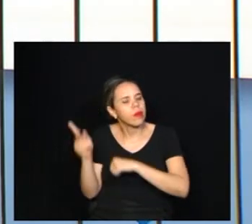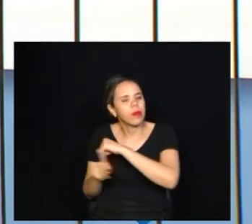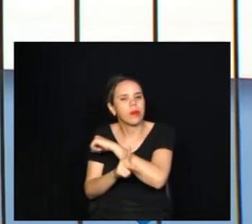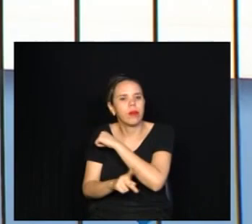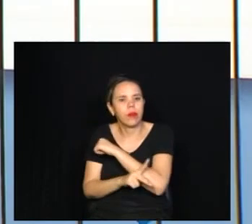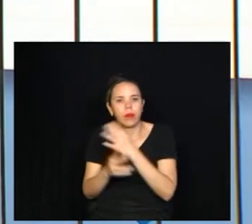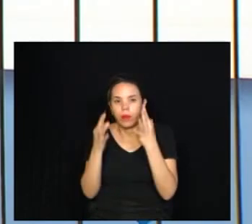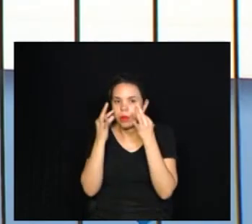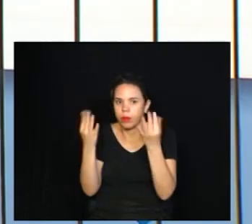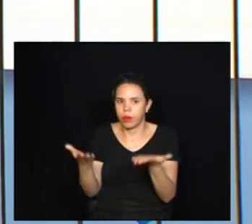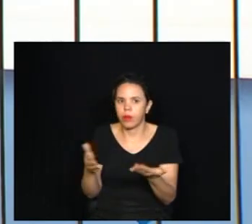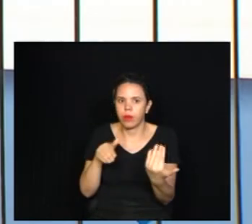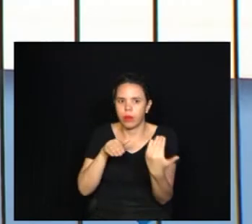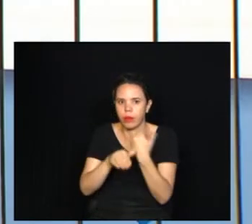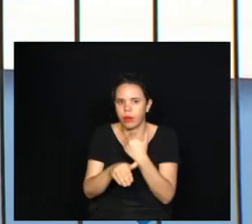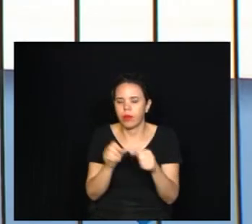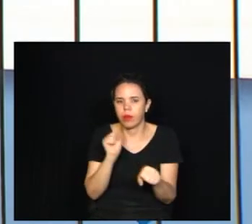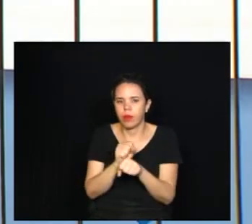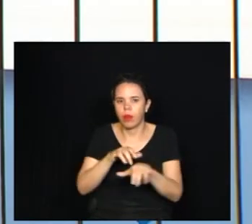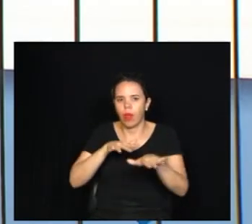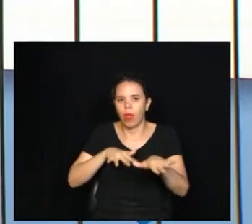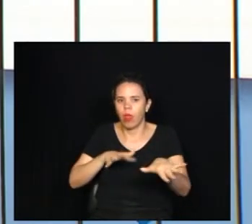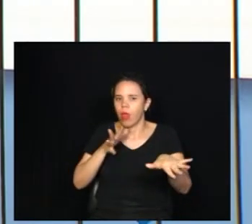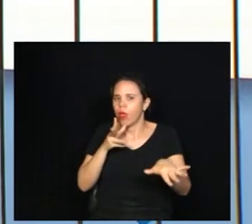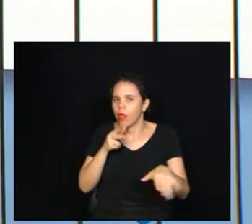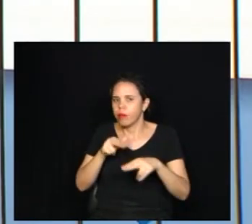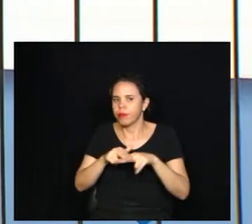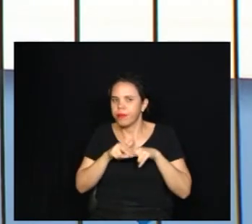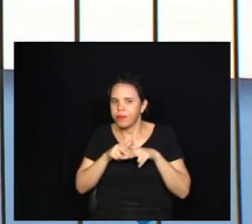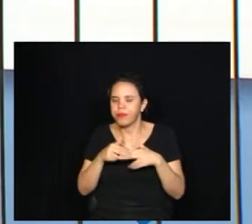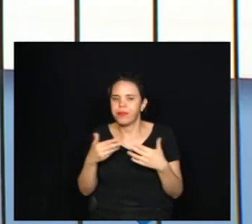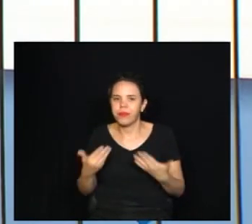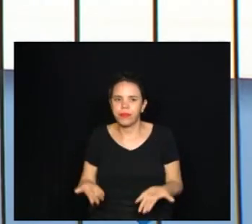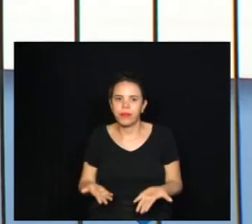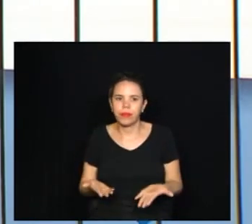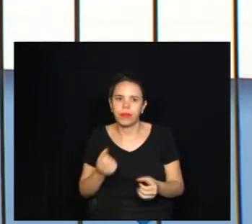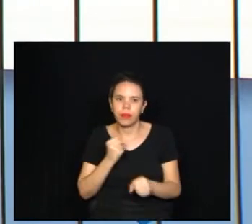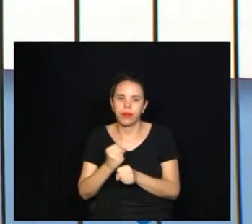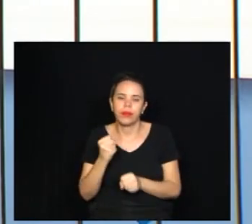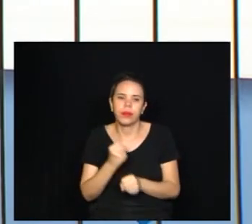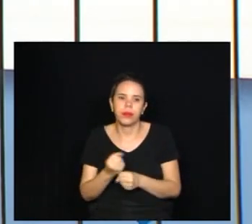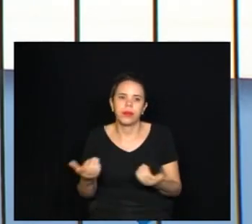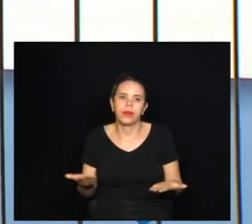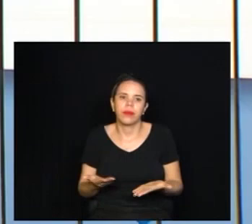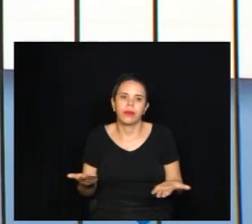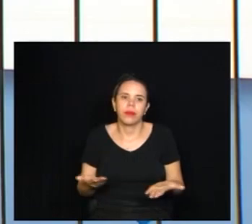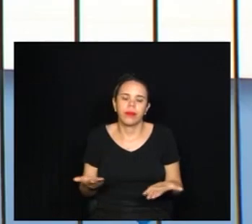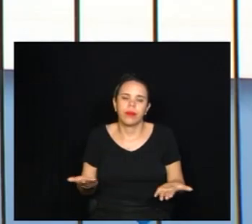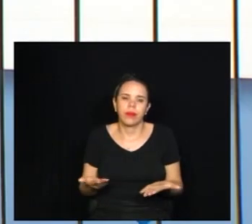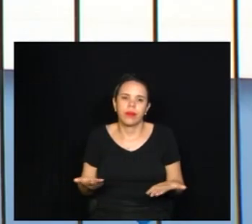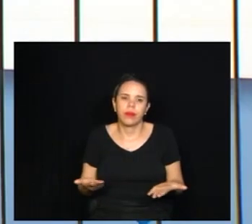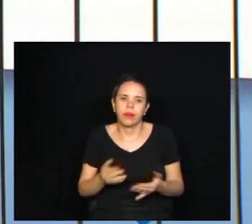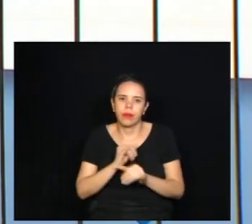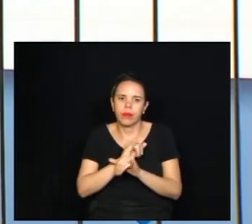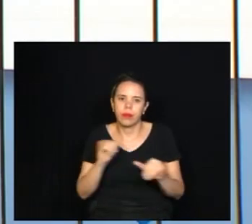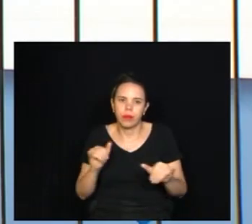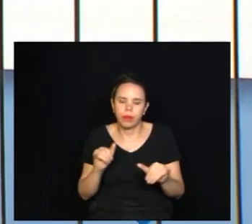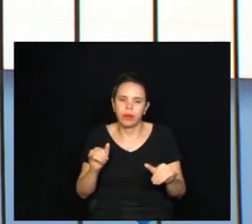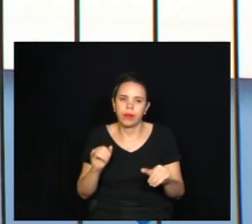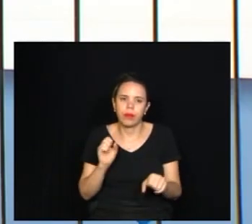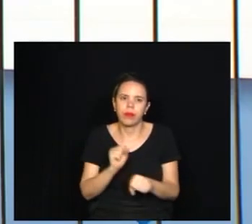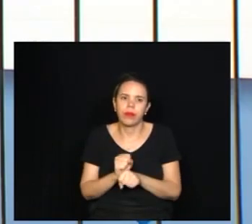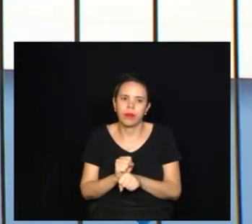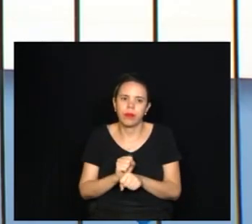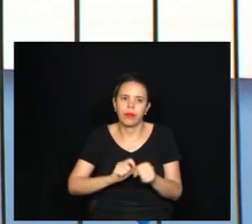Cury, atenção que o trânsito vai estar um pouco lento ali por conta dessa obra. Agora, digamos que essas interdições,